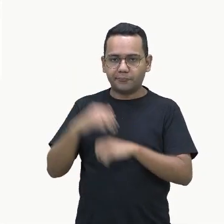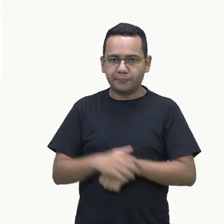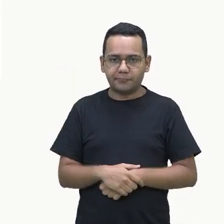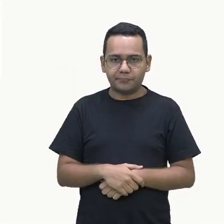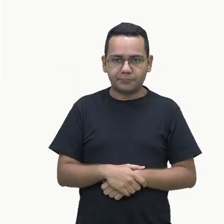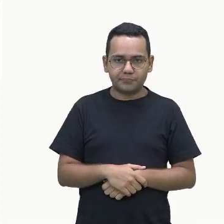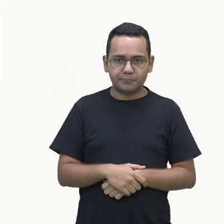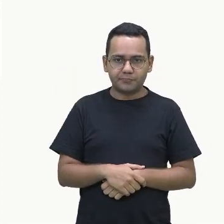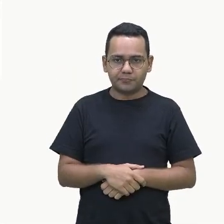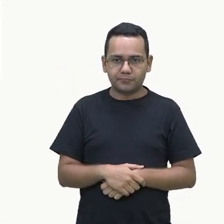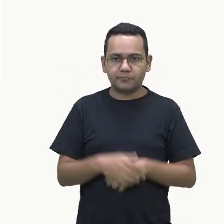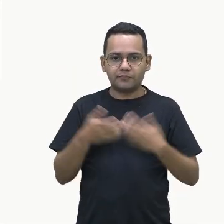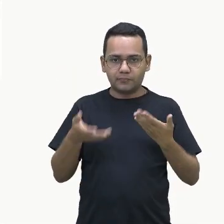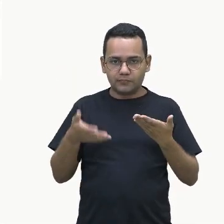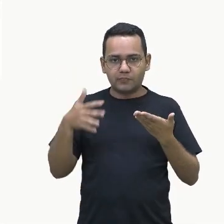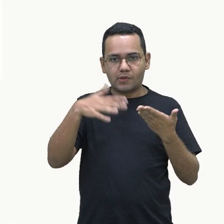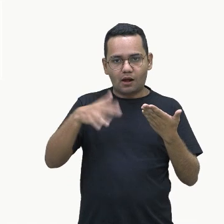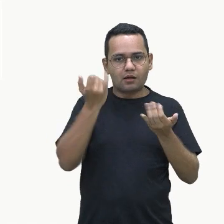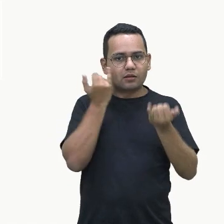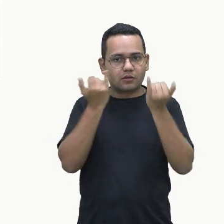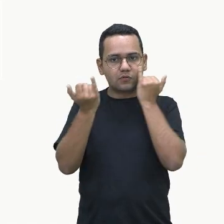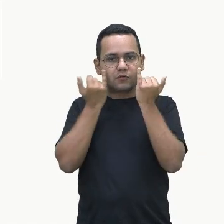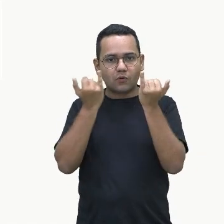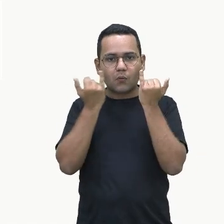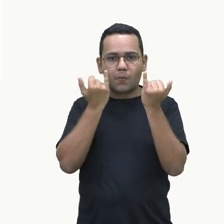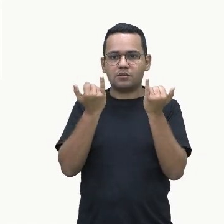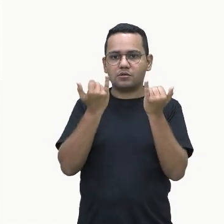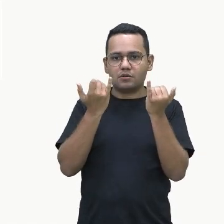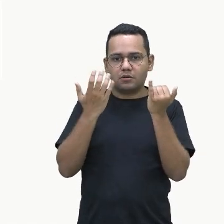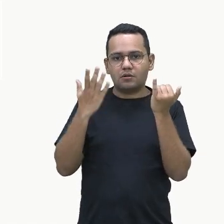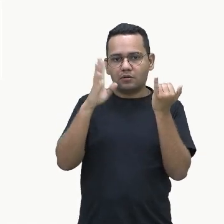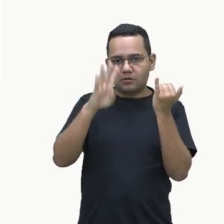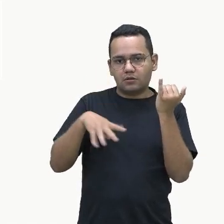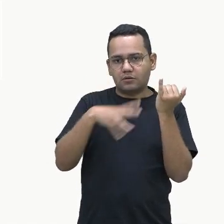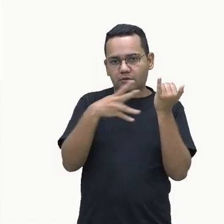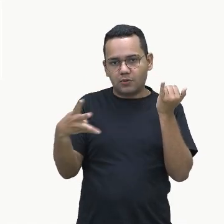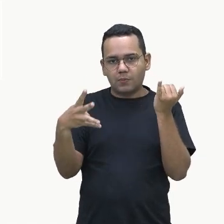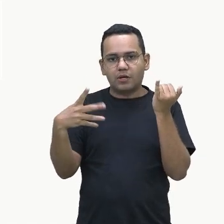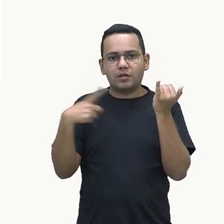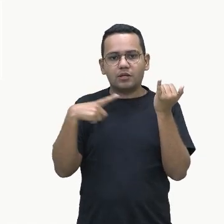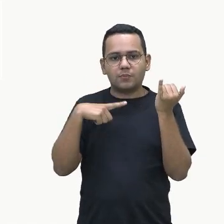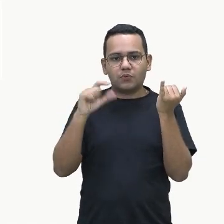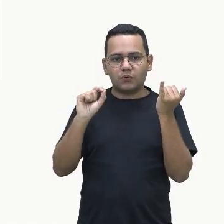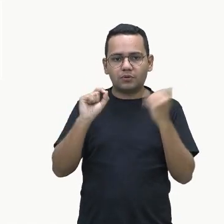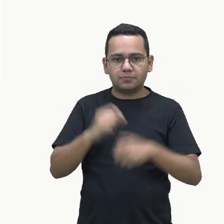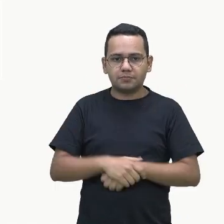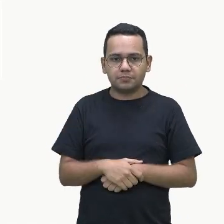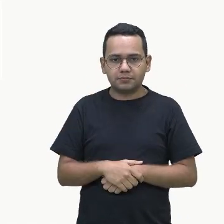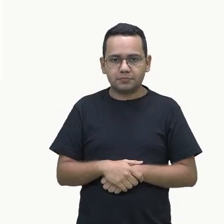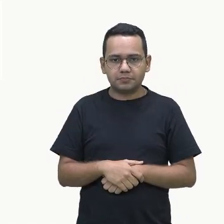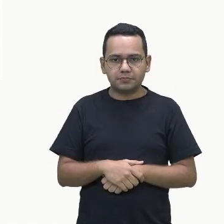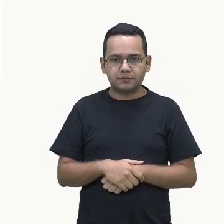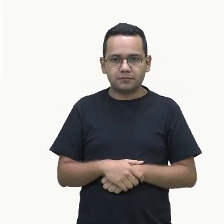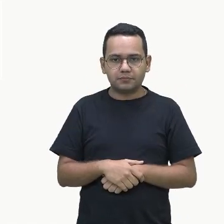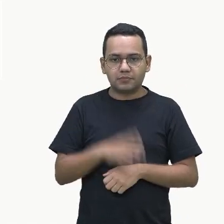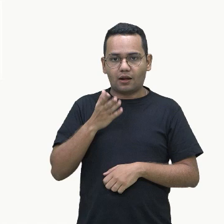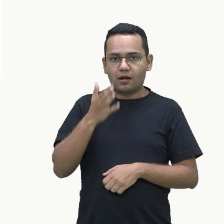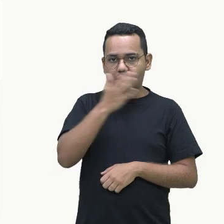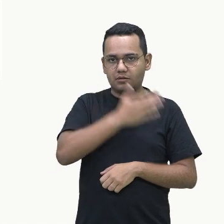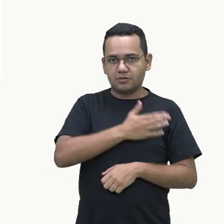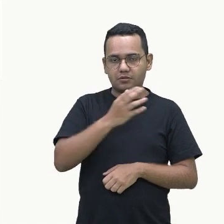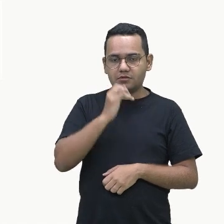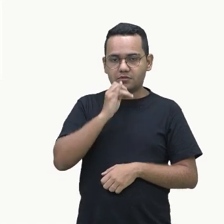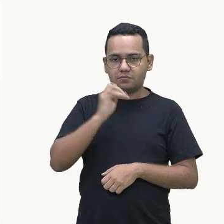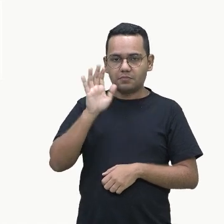unidade de área dada na ilustração, podemos construir o seguinte quadro. Então, vamos lá.